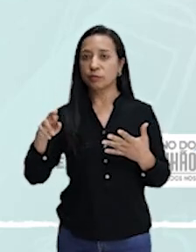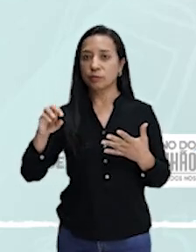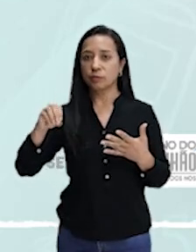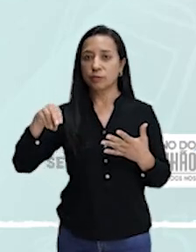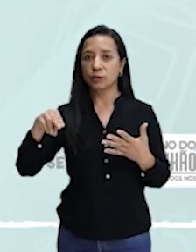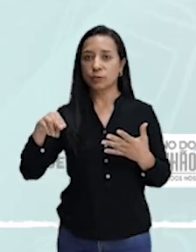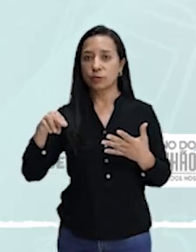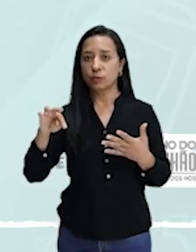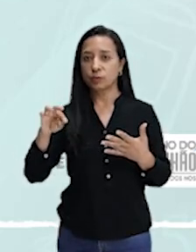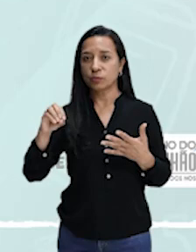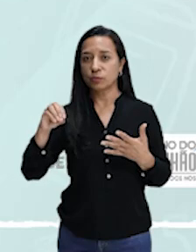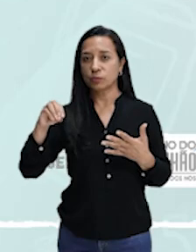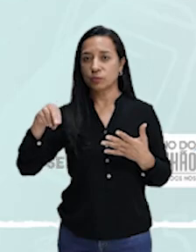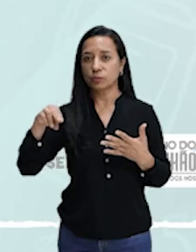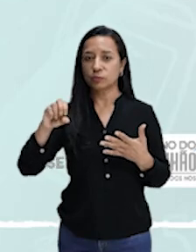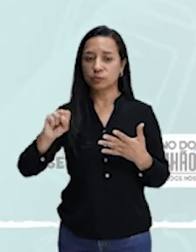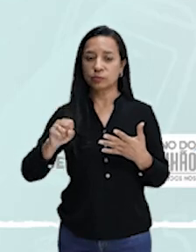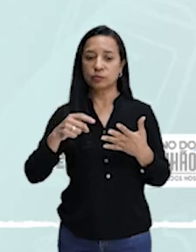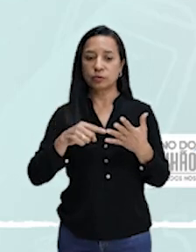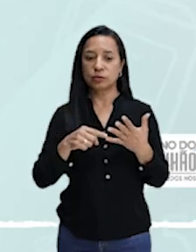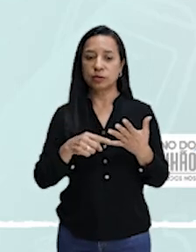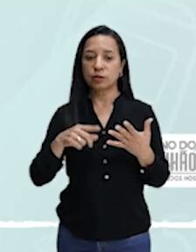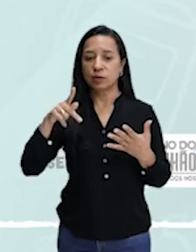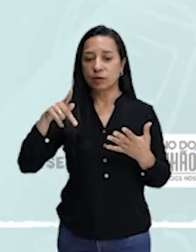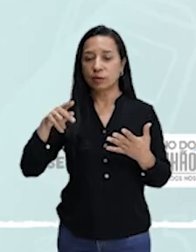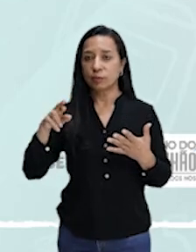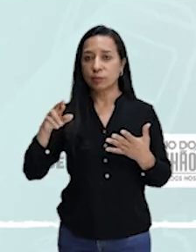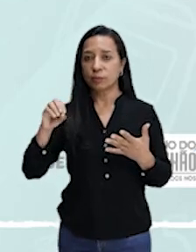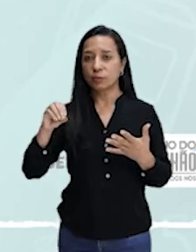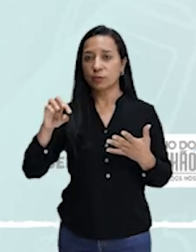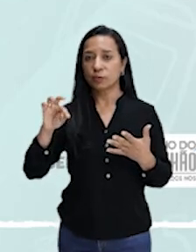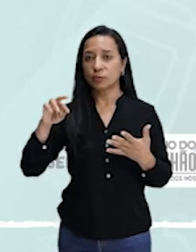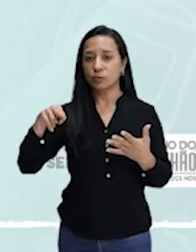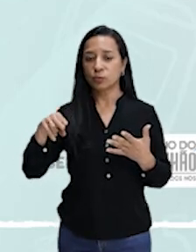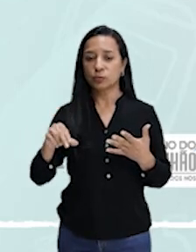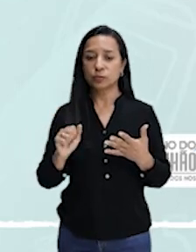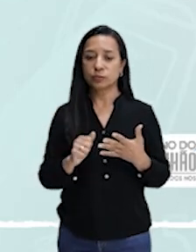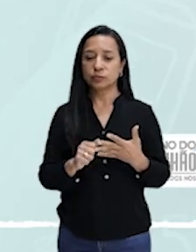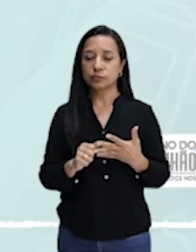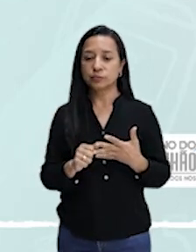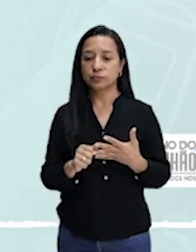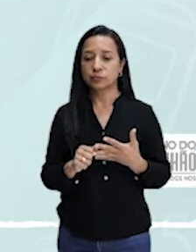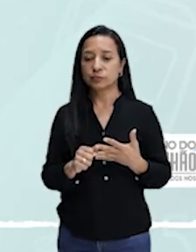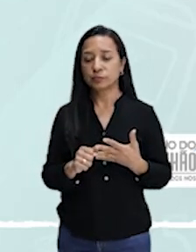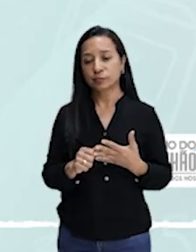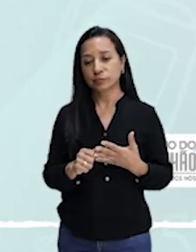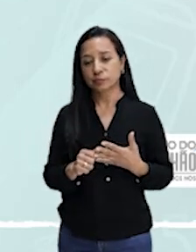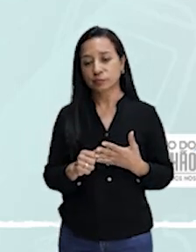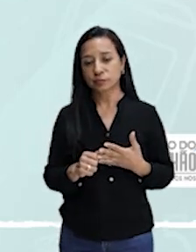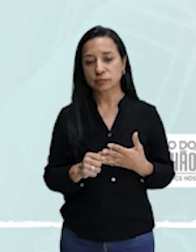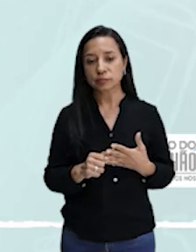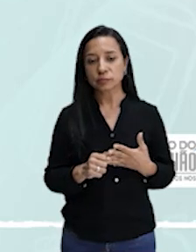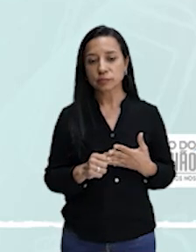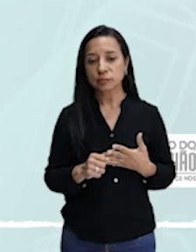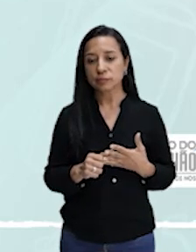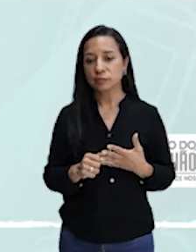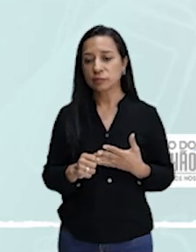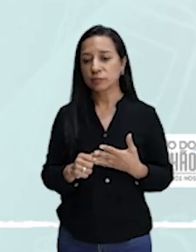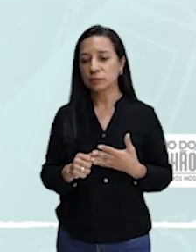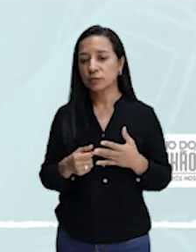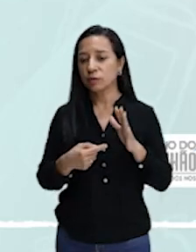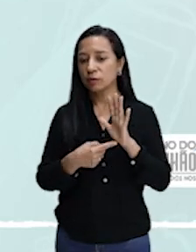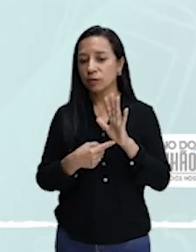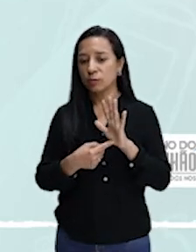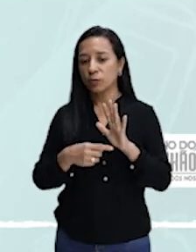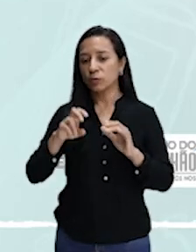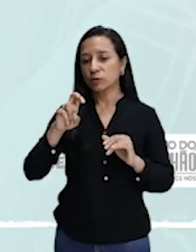prótons com cinco vezes de 10 a 19 e a letra é são prótons em um sentido e elétrons no outro né Aí ele dá um saldo aí